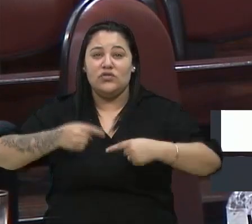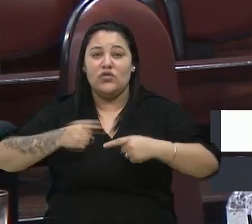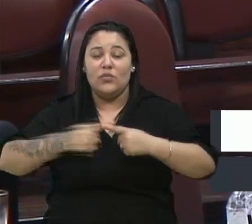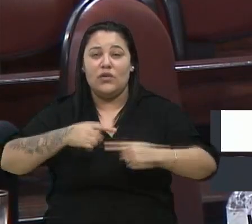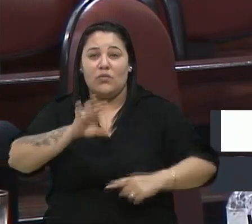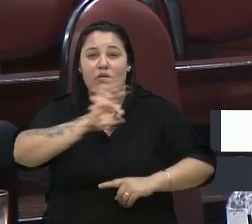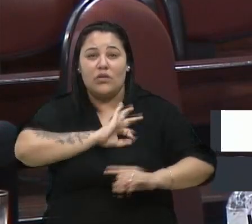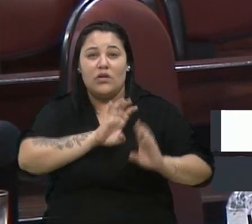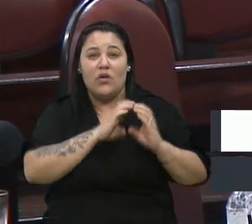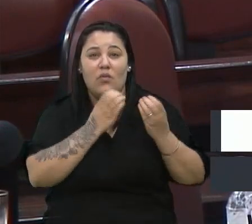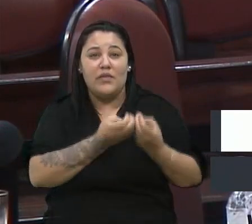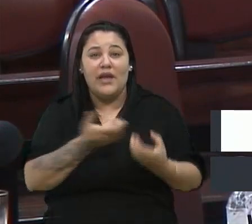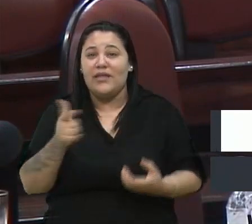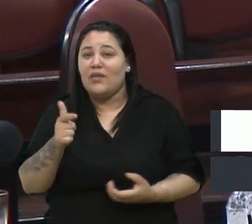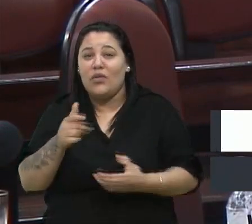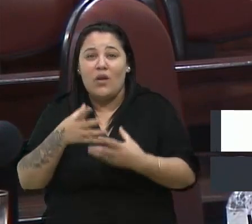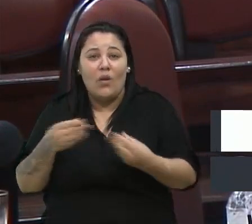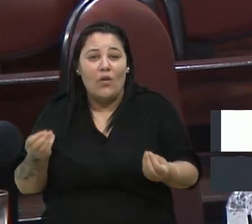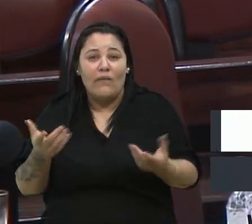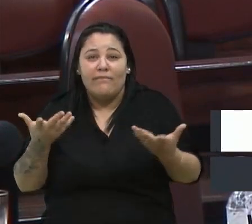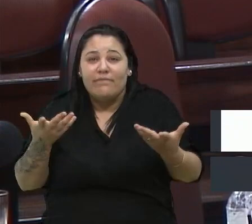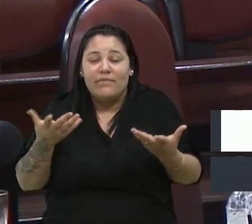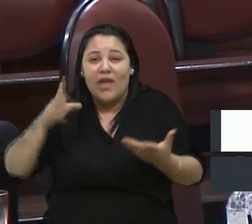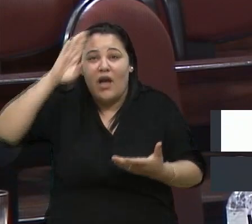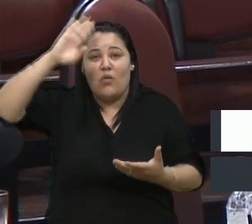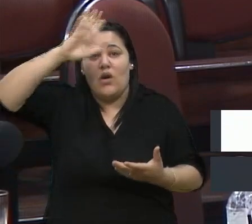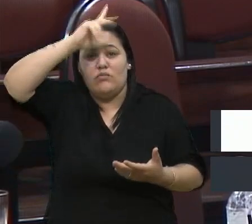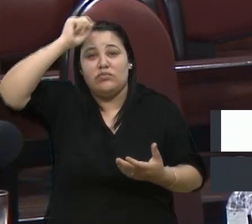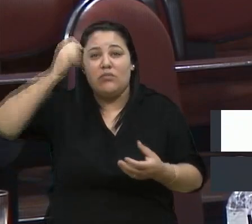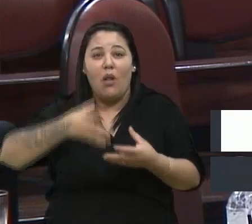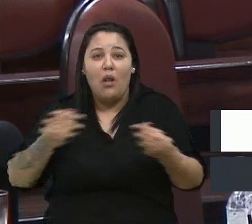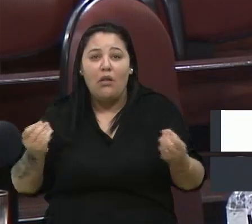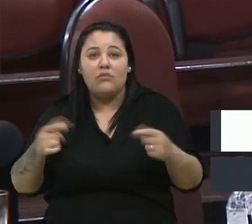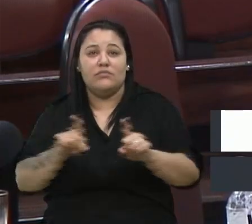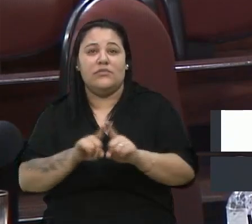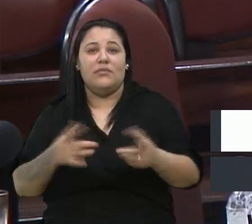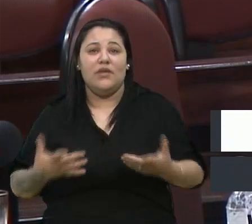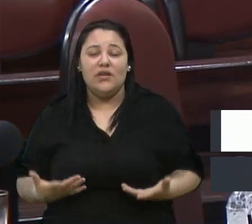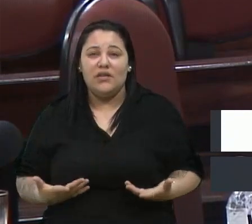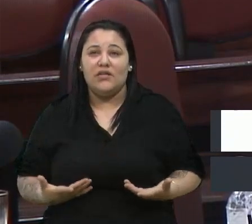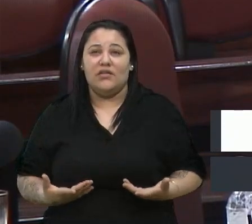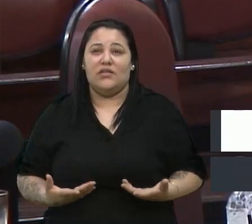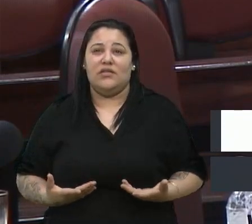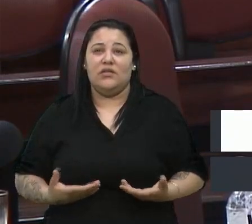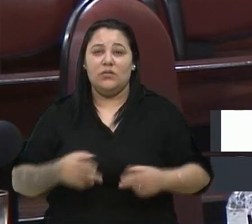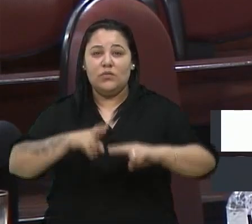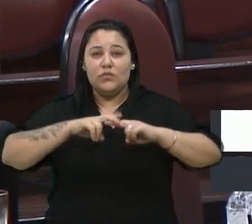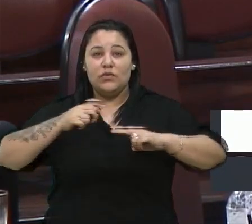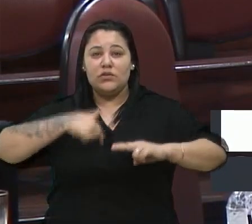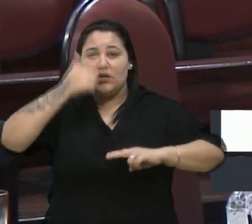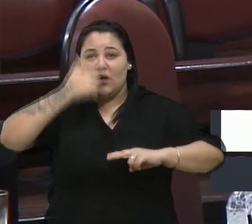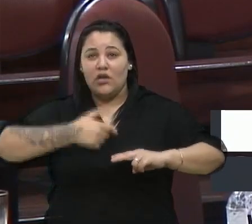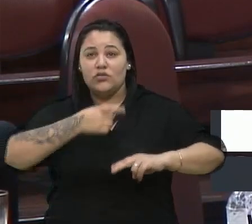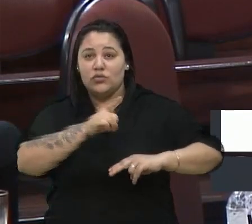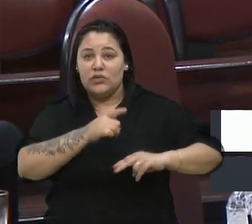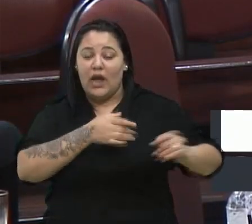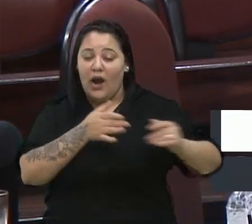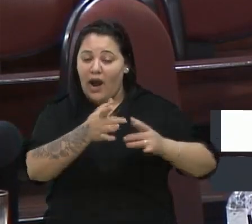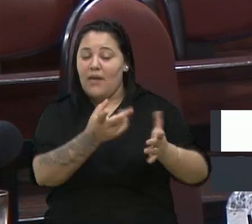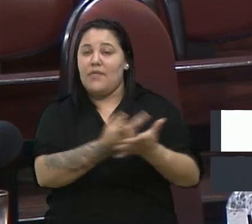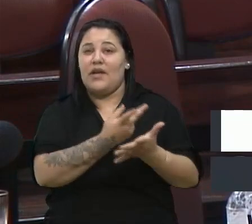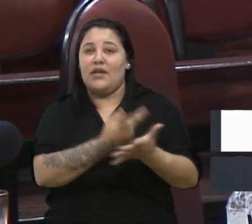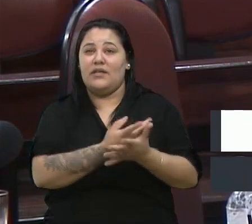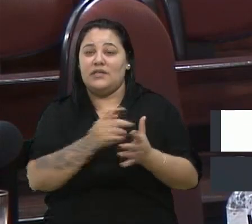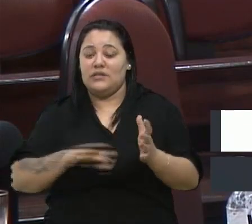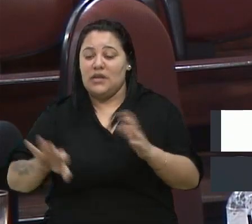comunitário que não tem mais, a nossa guarda municipal. Por isso que eu estou achando que o senhor está indo para um caminho sem volta, separando e